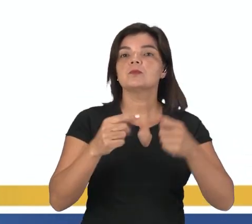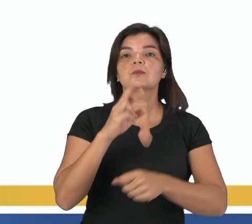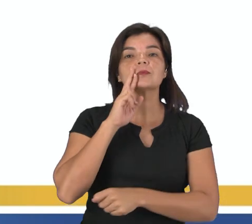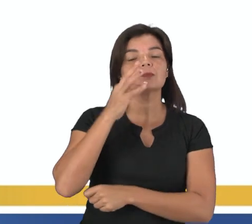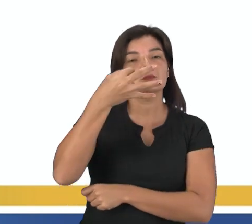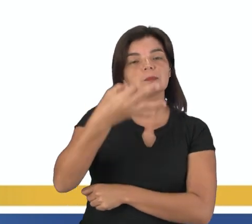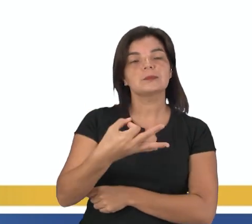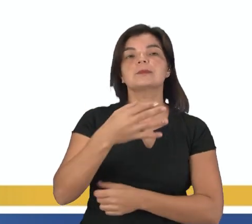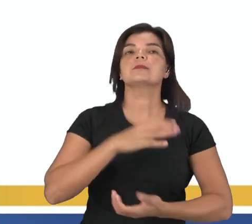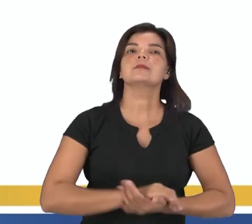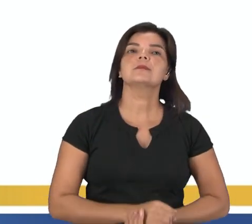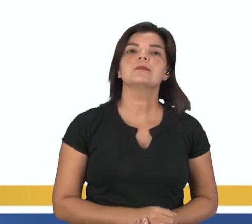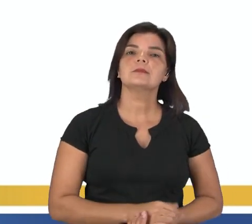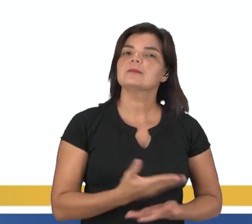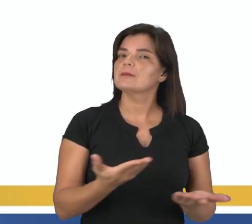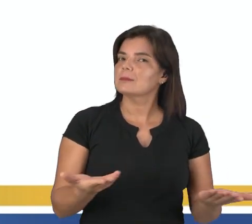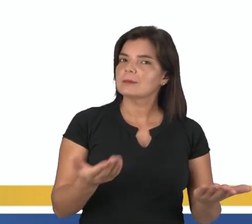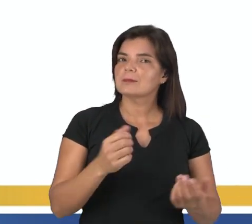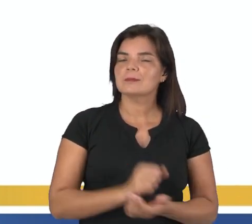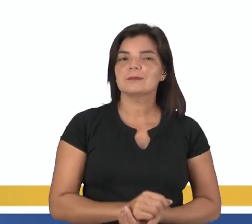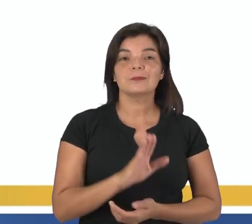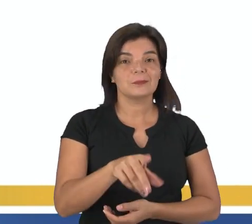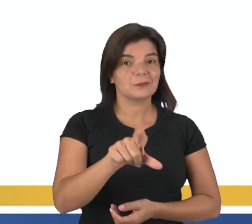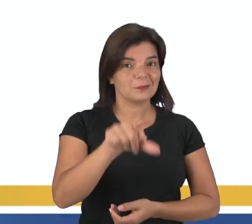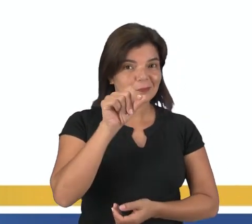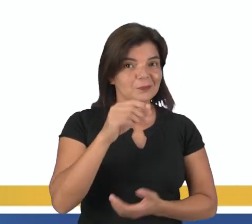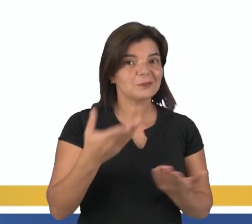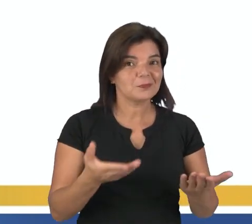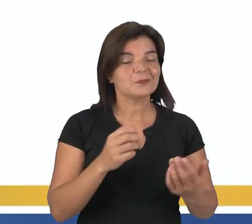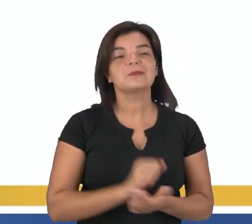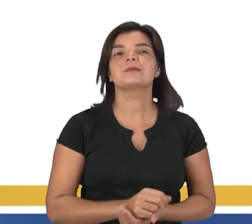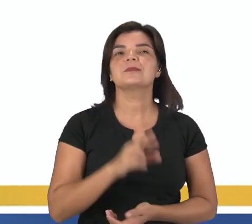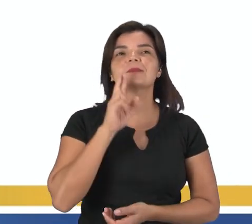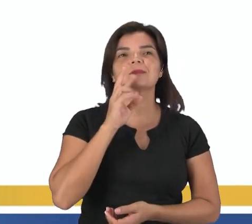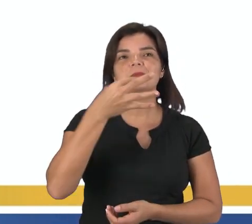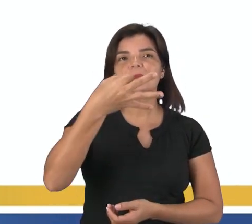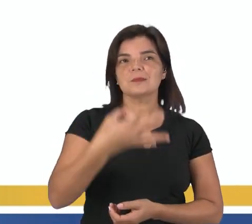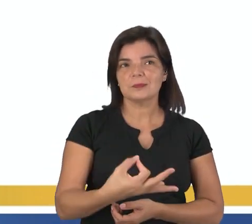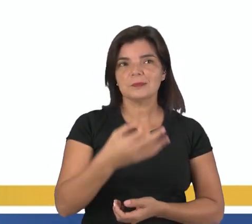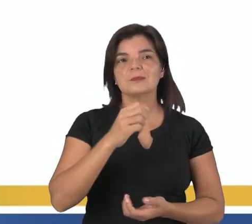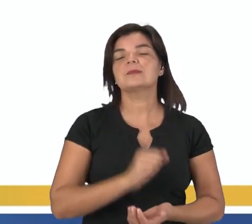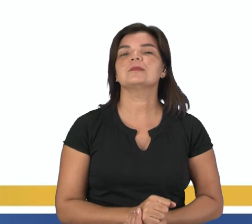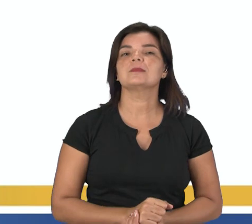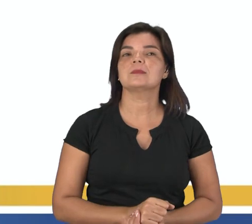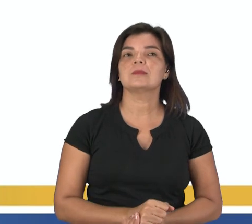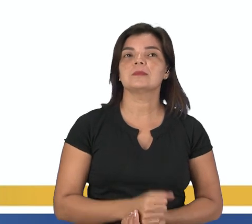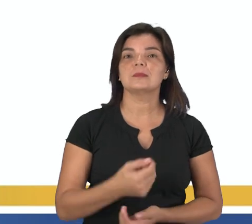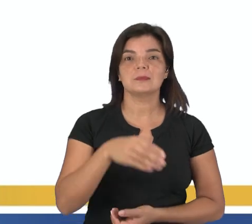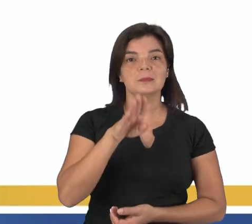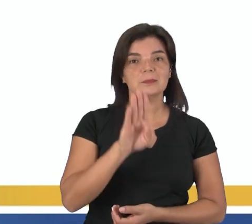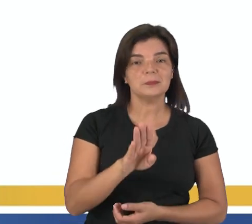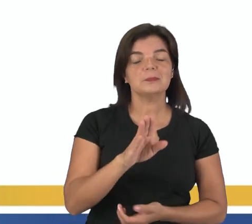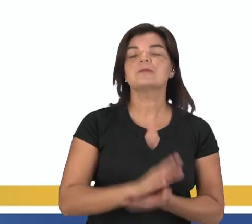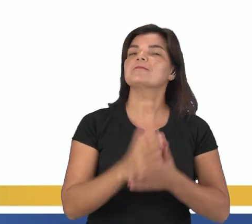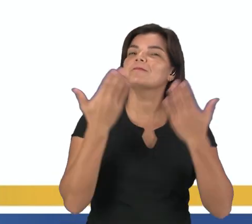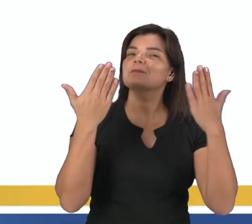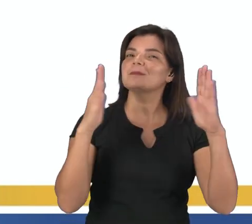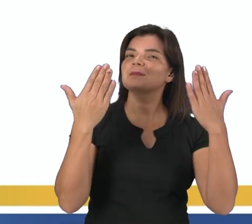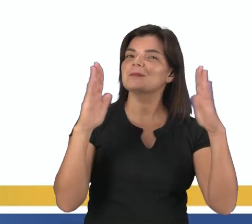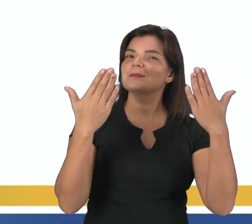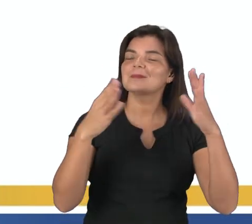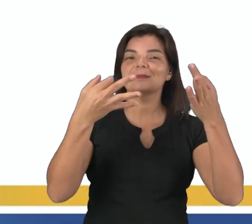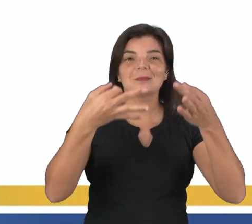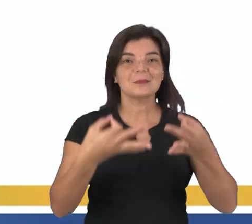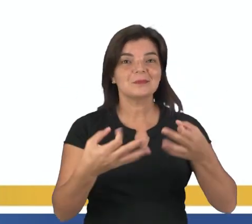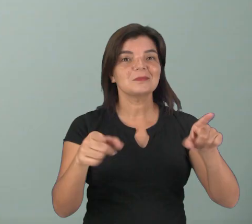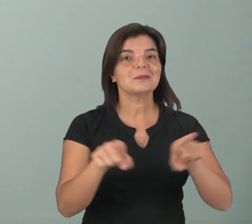letra D, todas estão corretas. E aí, já fez a sua escolha? Se você disse que a alternativa correta é a letra B, tá